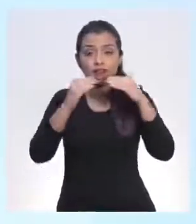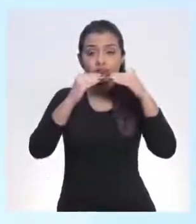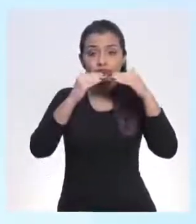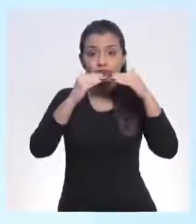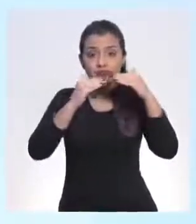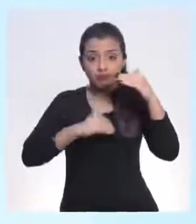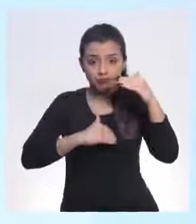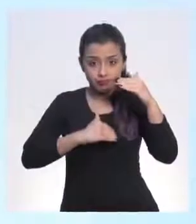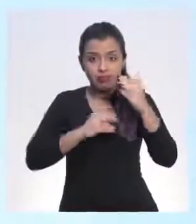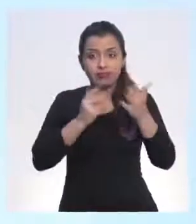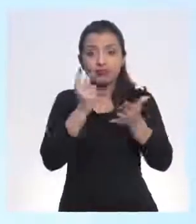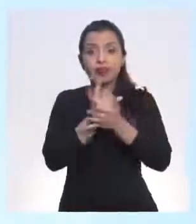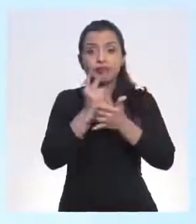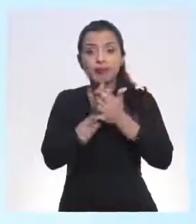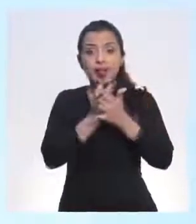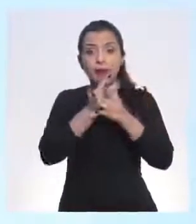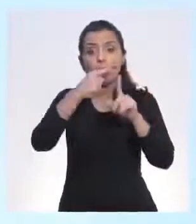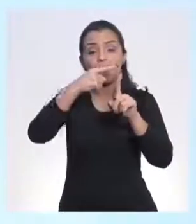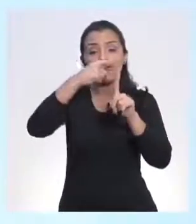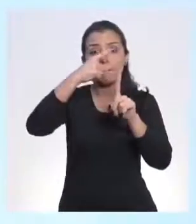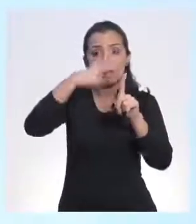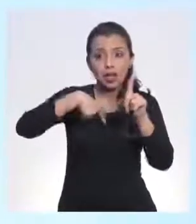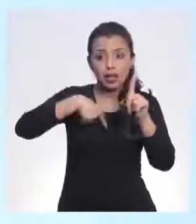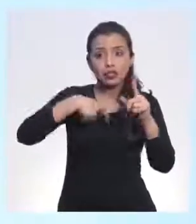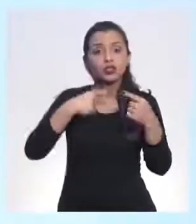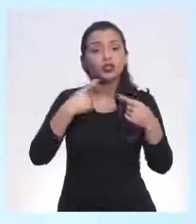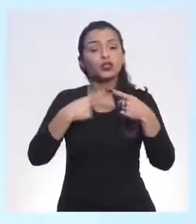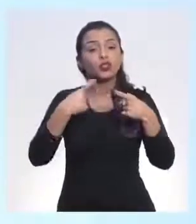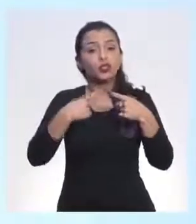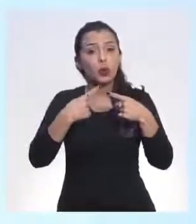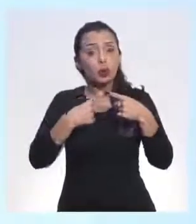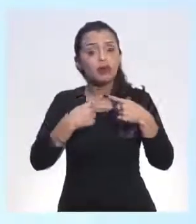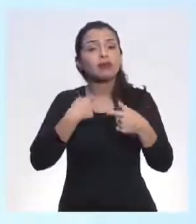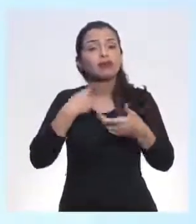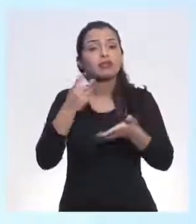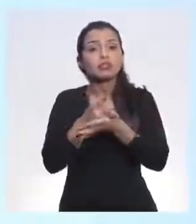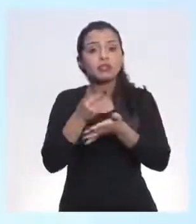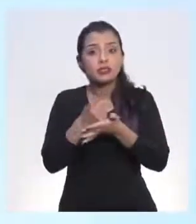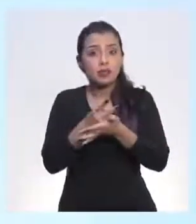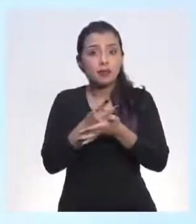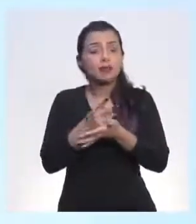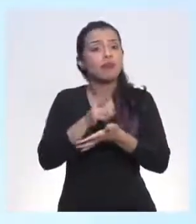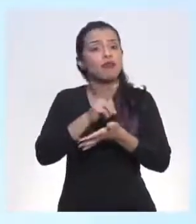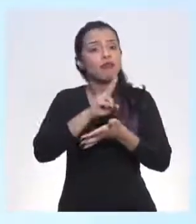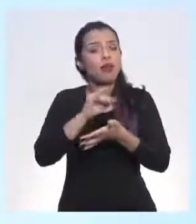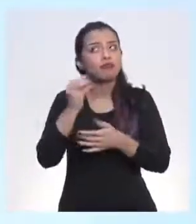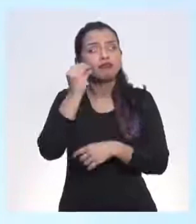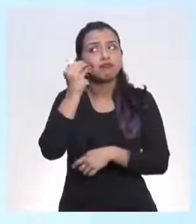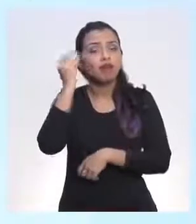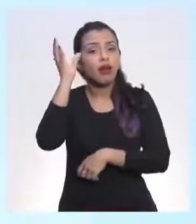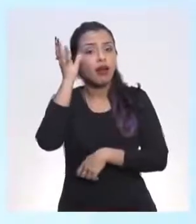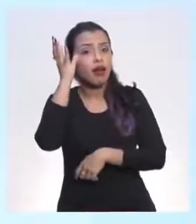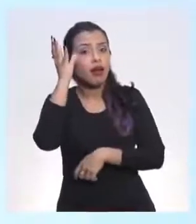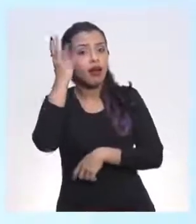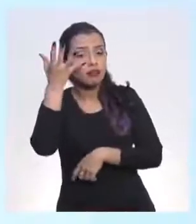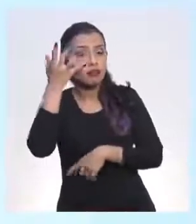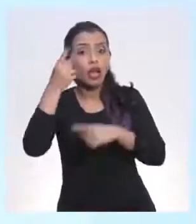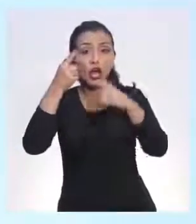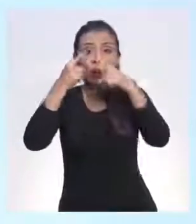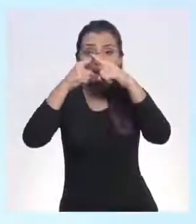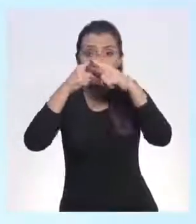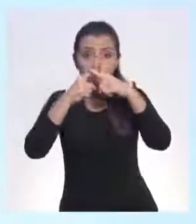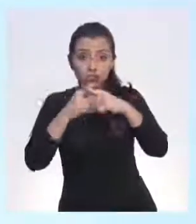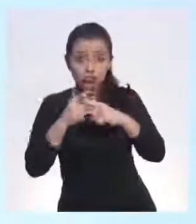ele. São números menores que ele. Por quê? Porque eu vou efetuar, né, eu vou resolver aí, em vez de